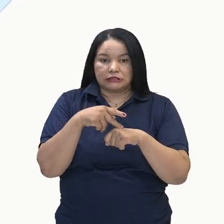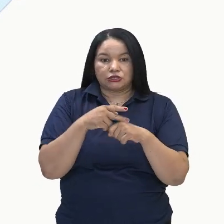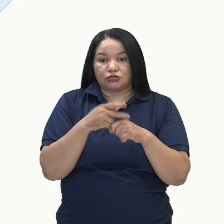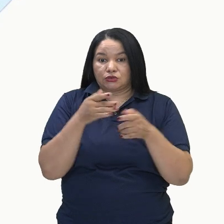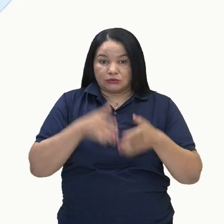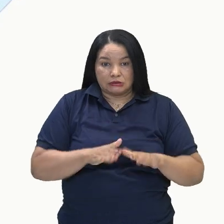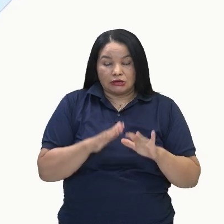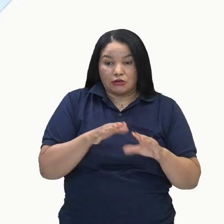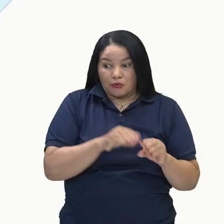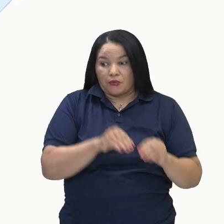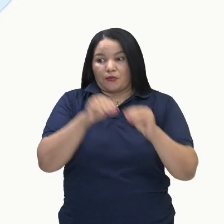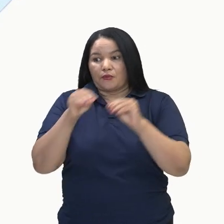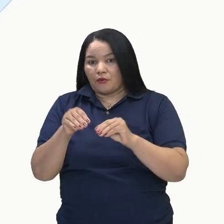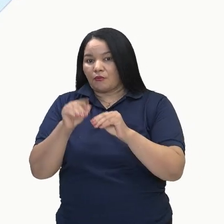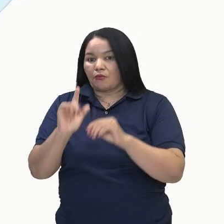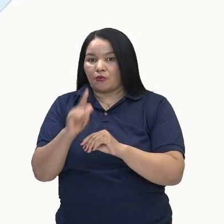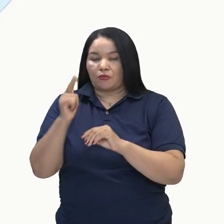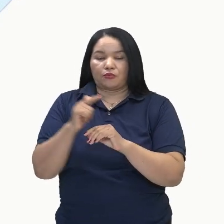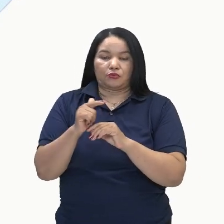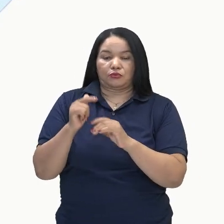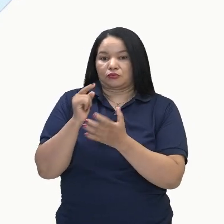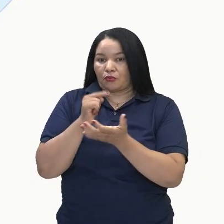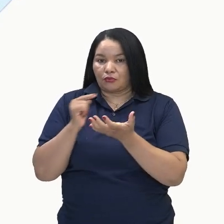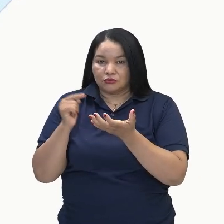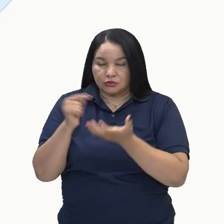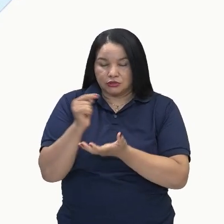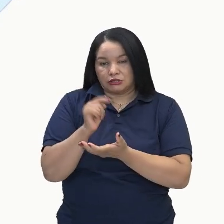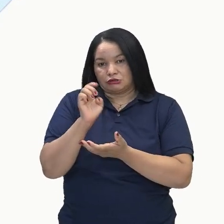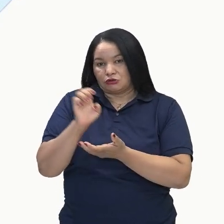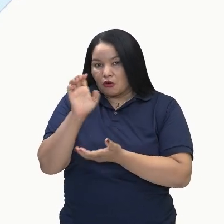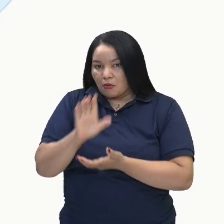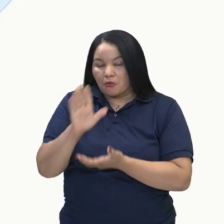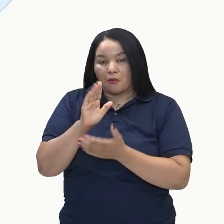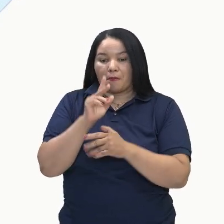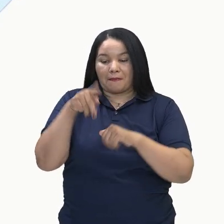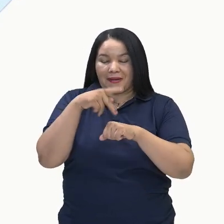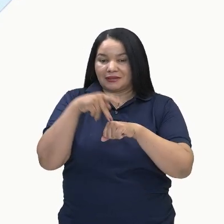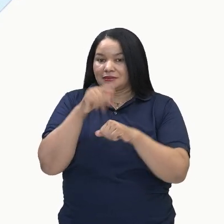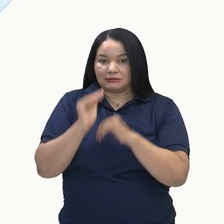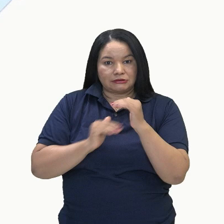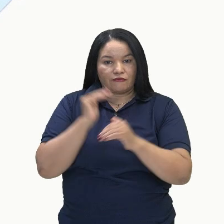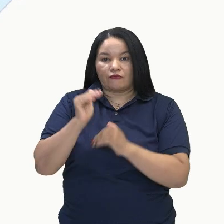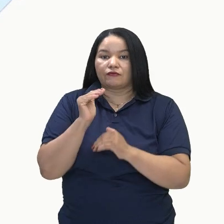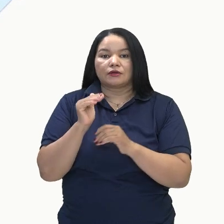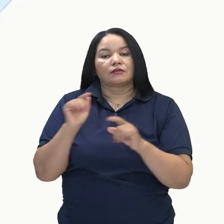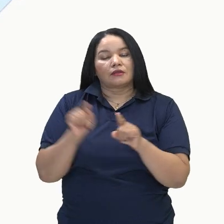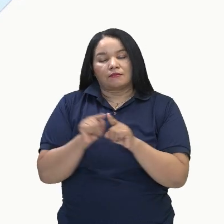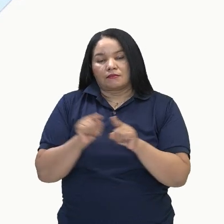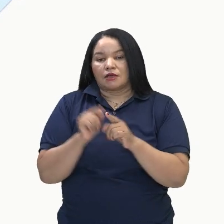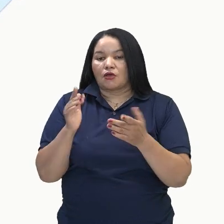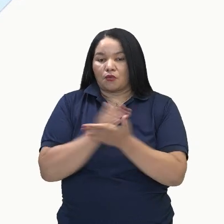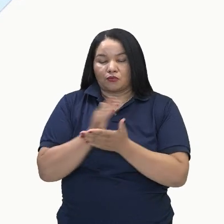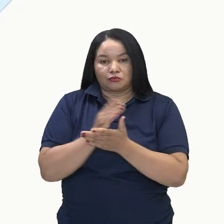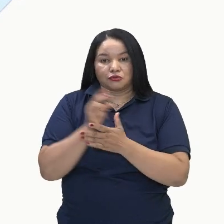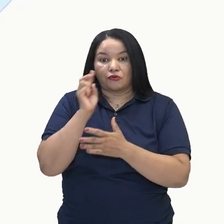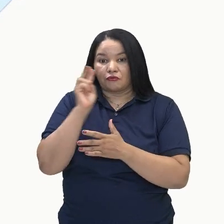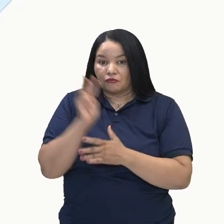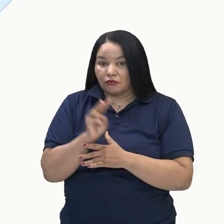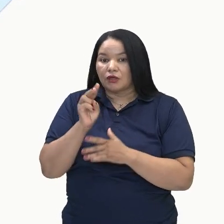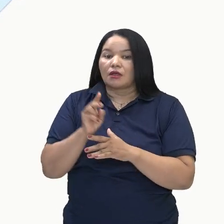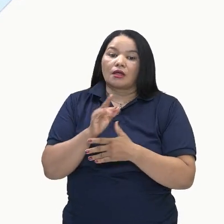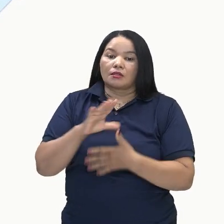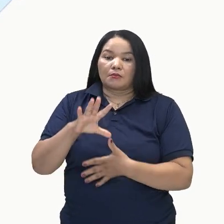o continente europeu, né, os países mais desenvolvidos, tá? Mas a grande parte, a gente pode observar aí no